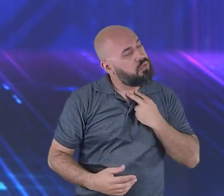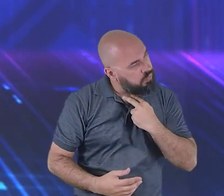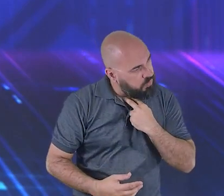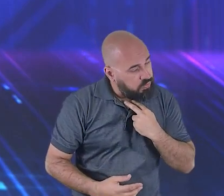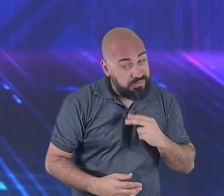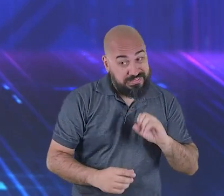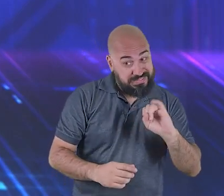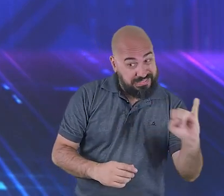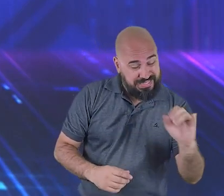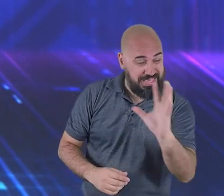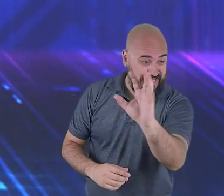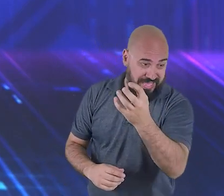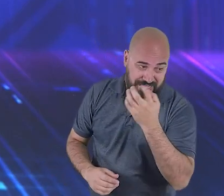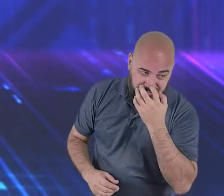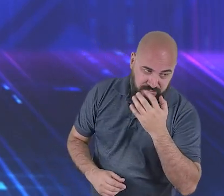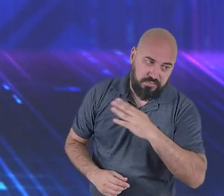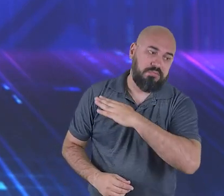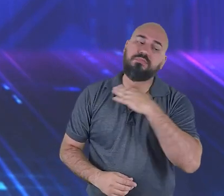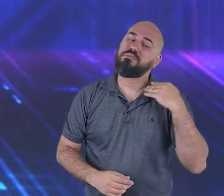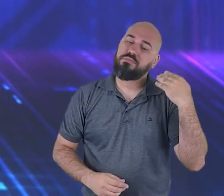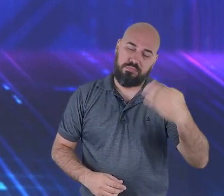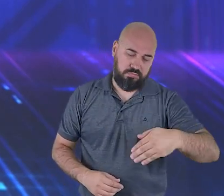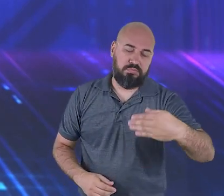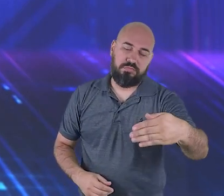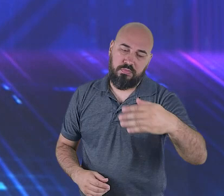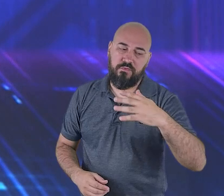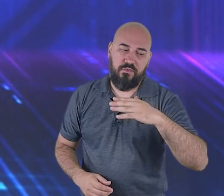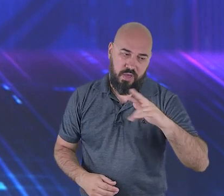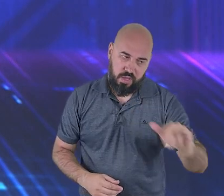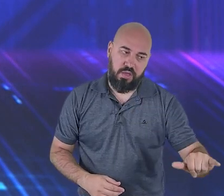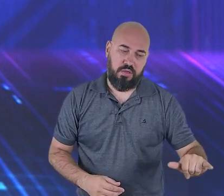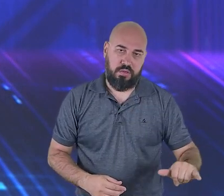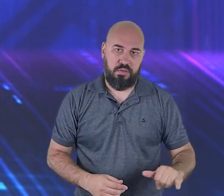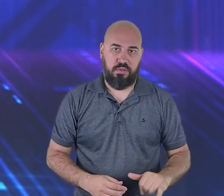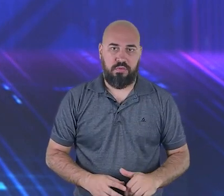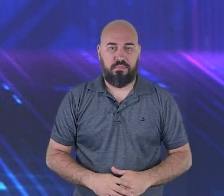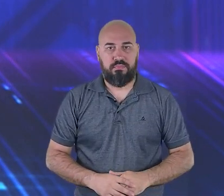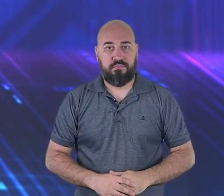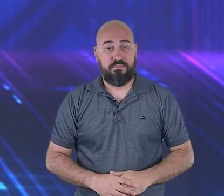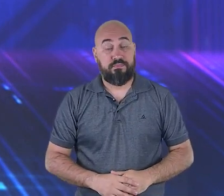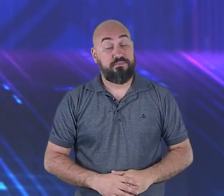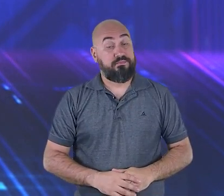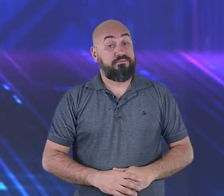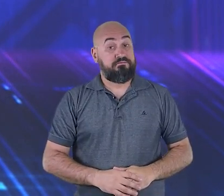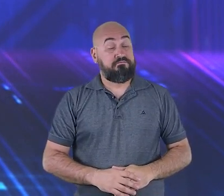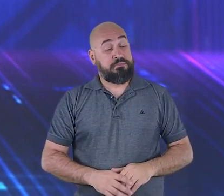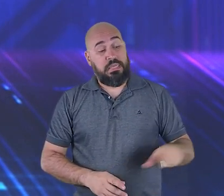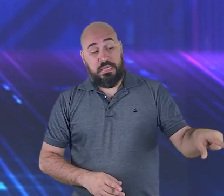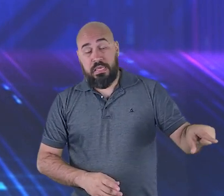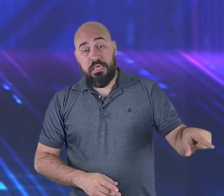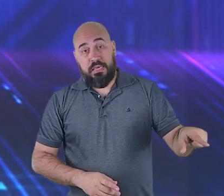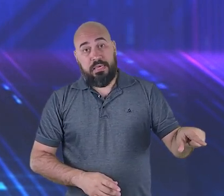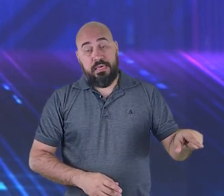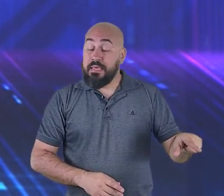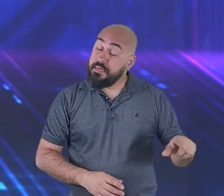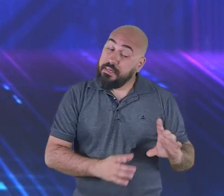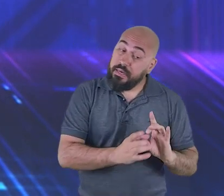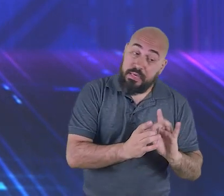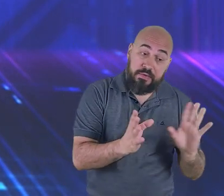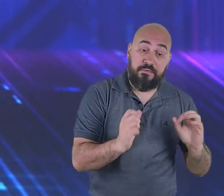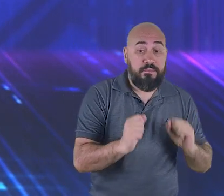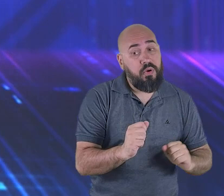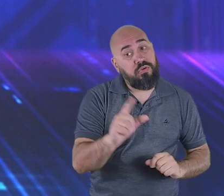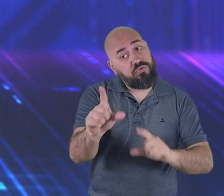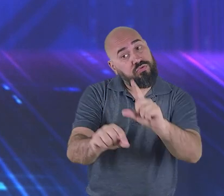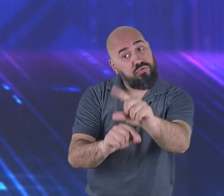dando aos humanos a oportunidade de exercer sua liberdade de escolha. A árvore tornou-se